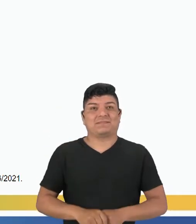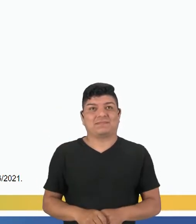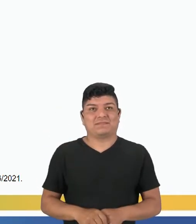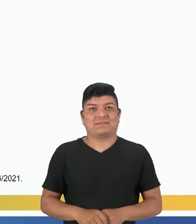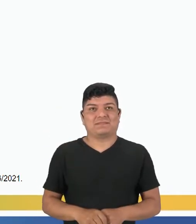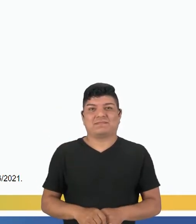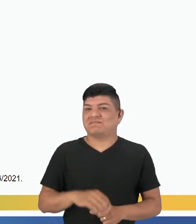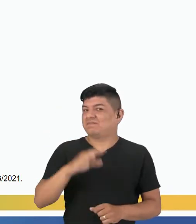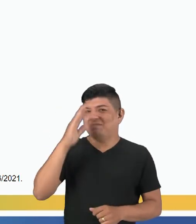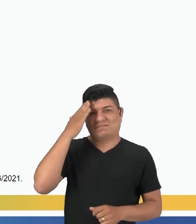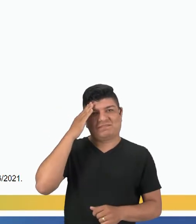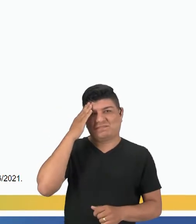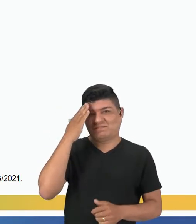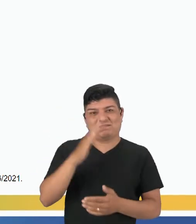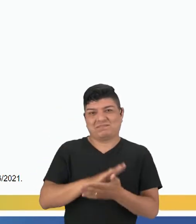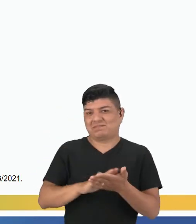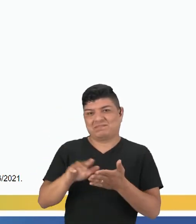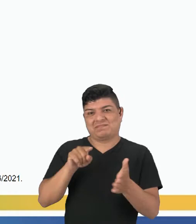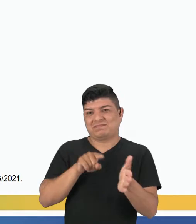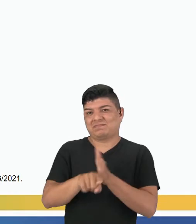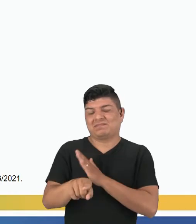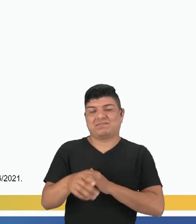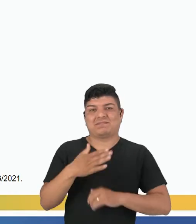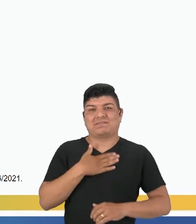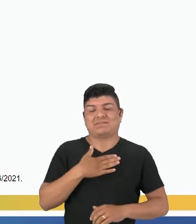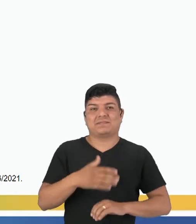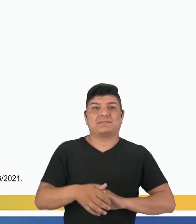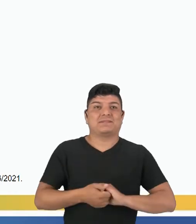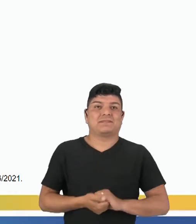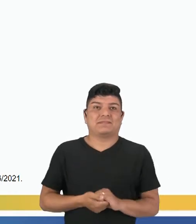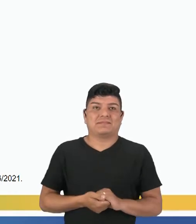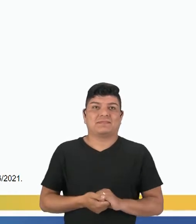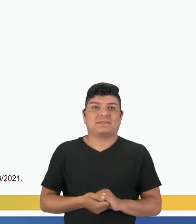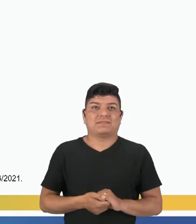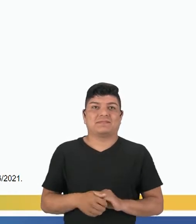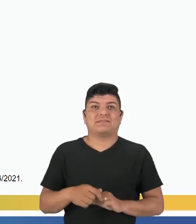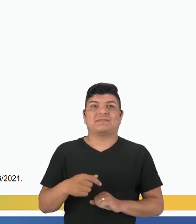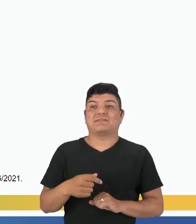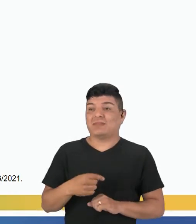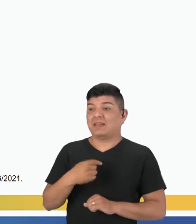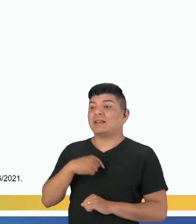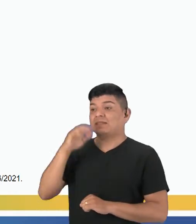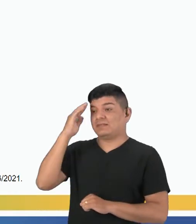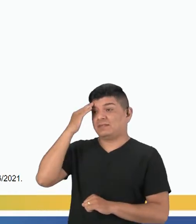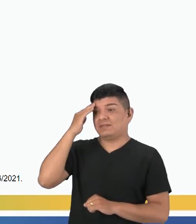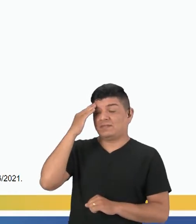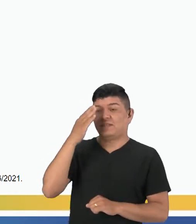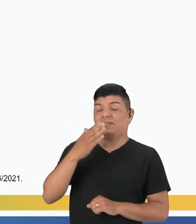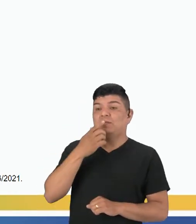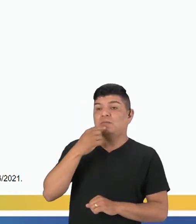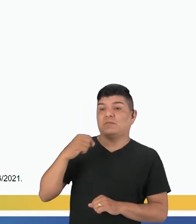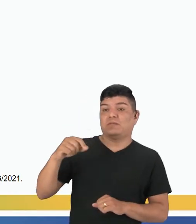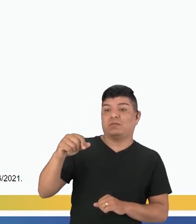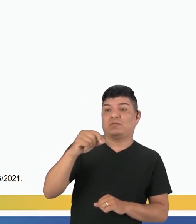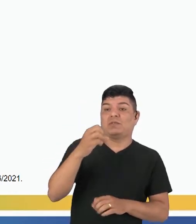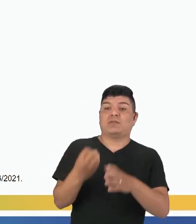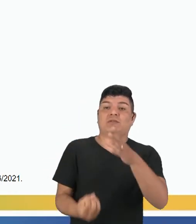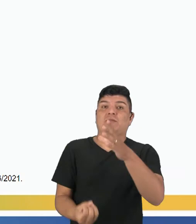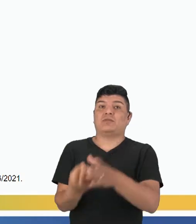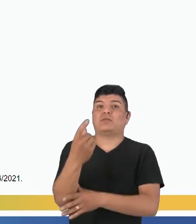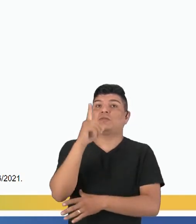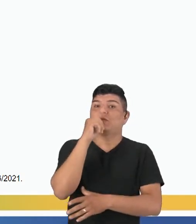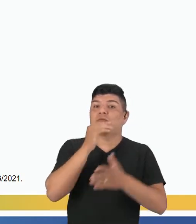Ninguém entende as minhas perguntas. Eu entendo, Kika. O sal vem do mar.